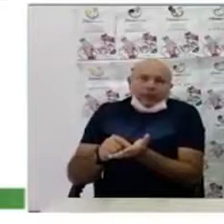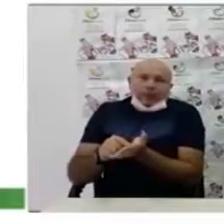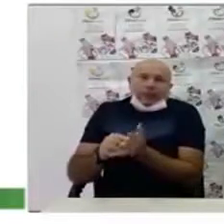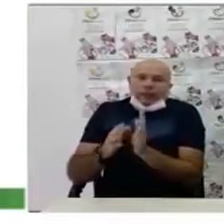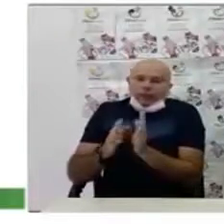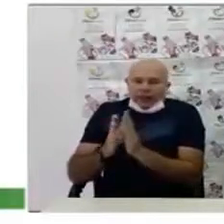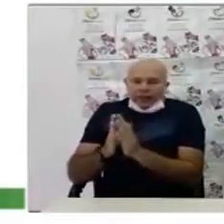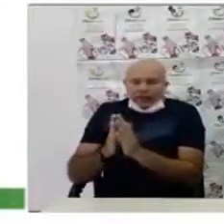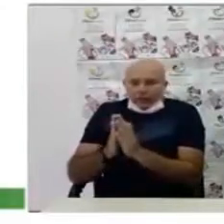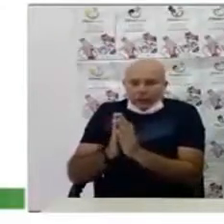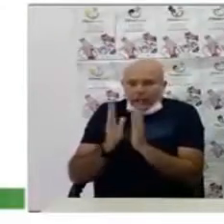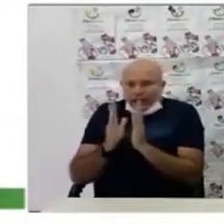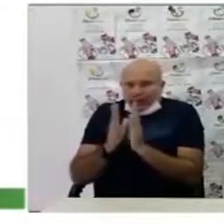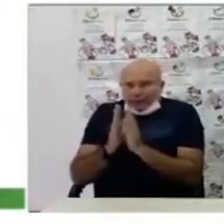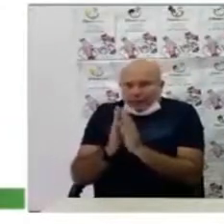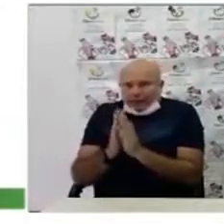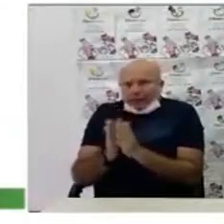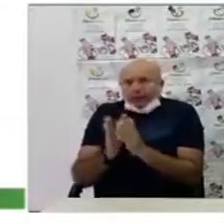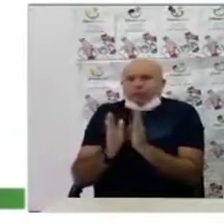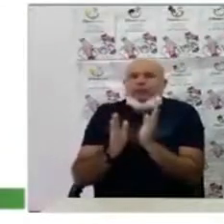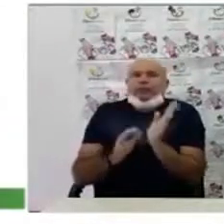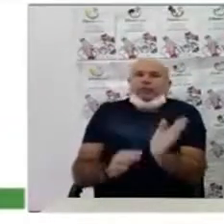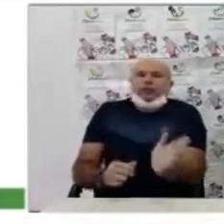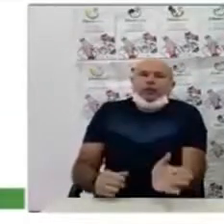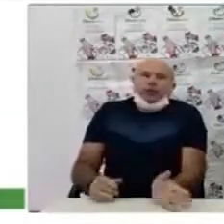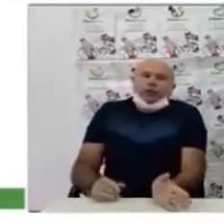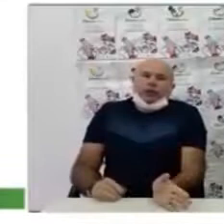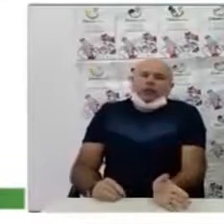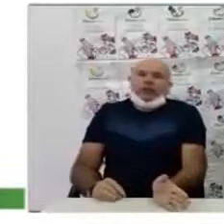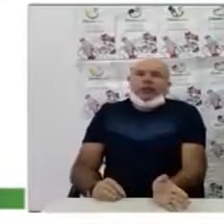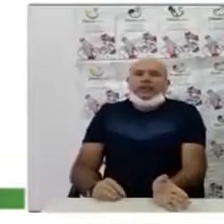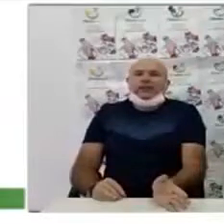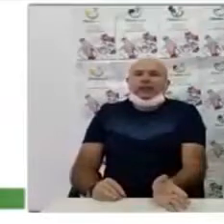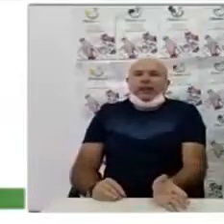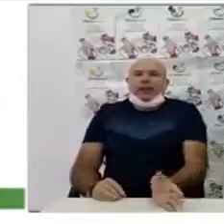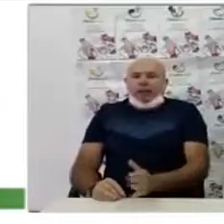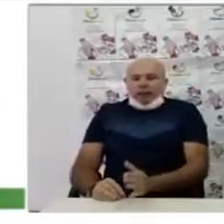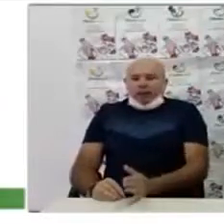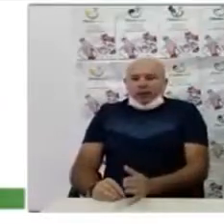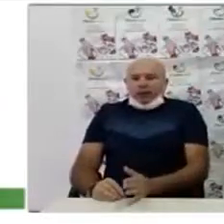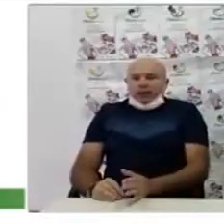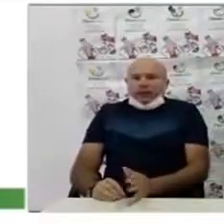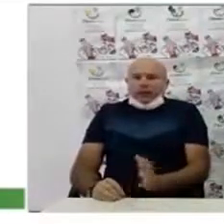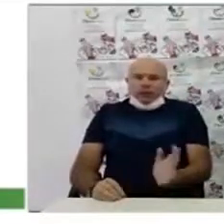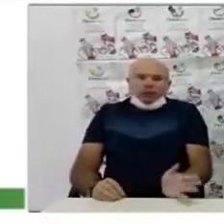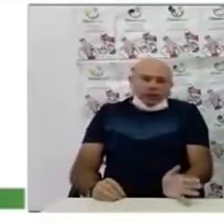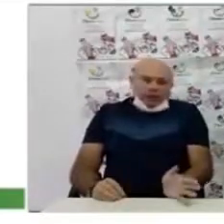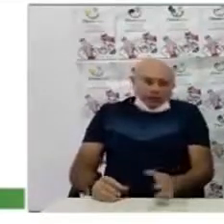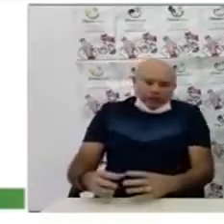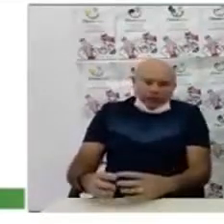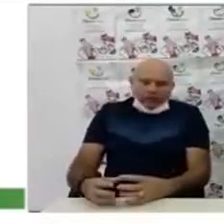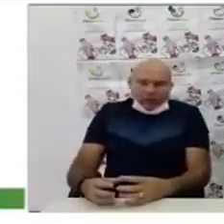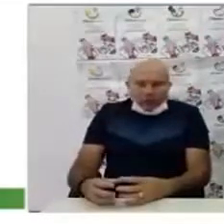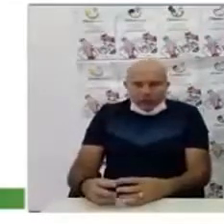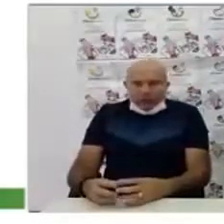certo? Então foi aí que surgiu a explicação que Rutherford não conseguiu fazer. Então, Bohr sugeriu o seguinte, como o professor Márcio